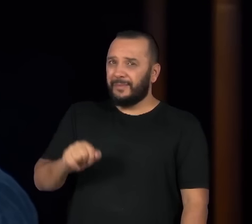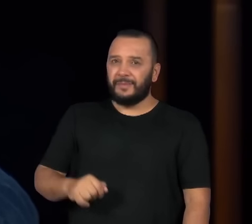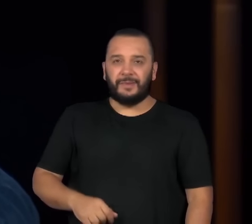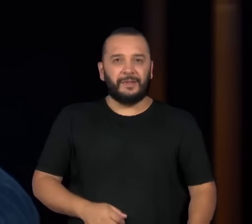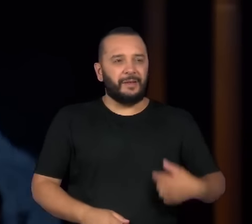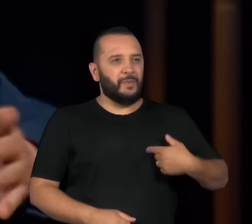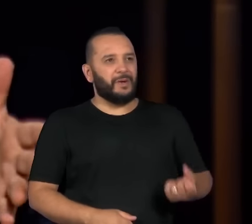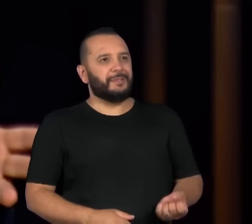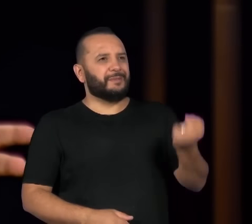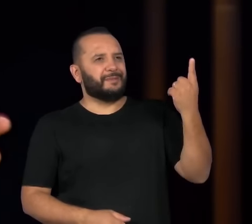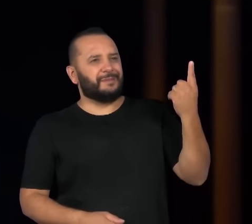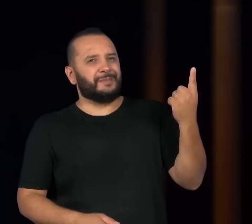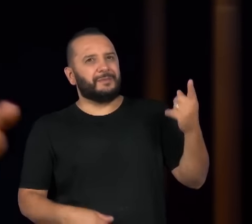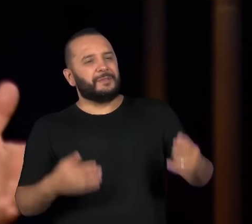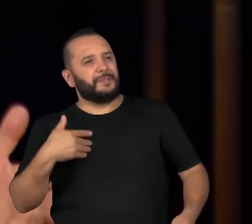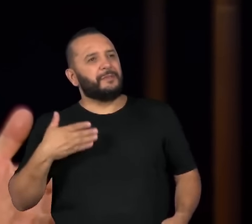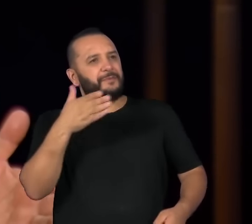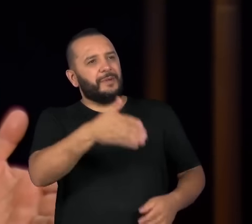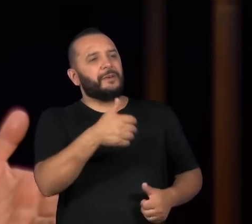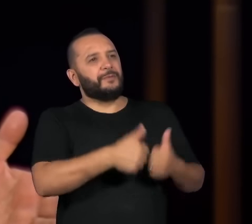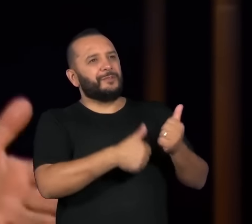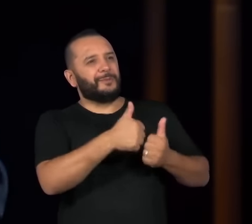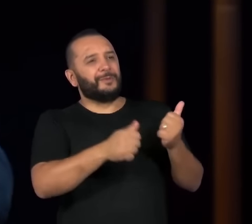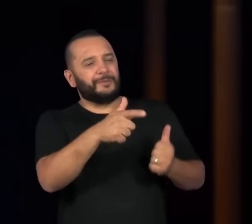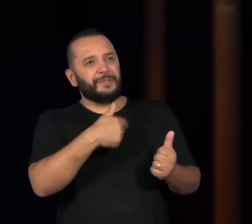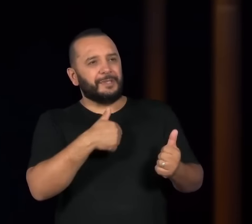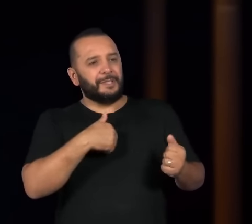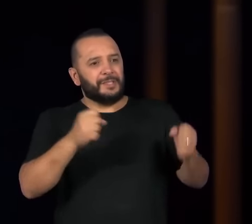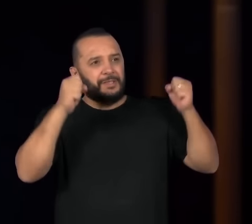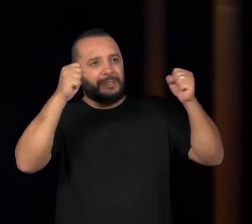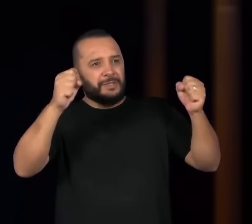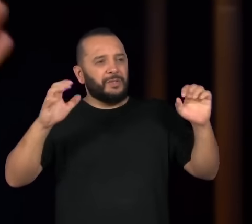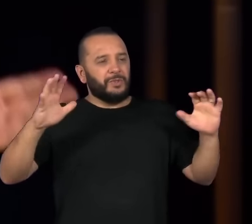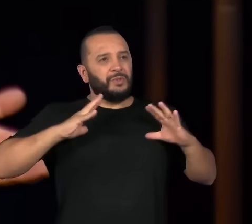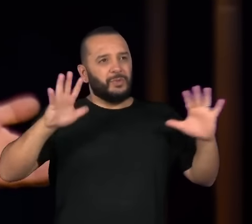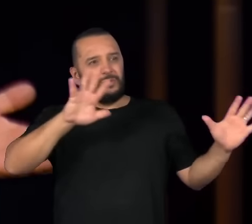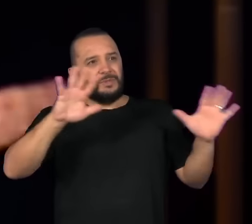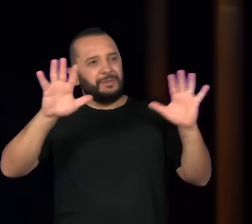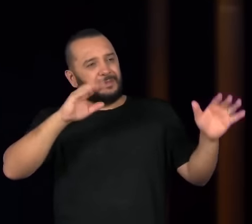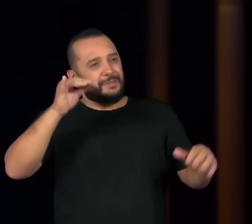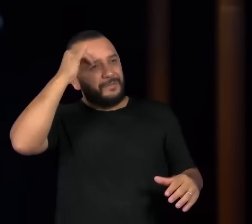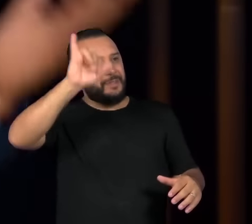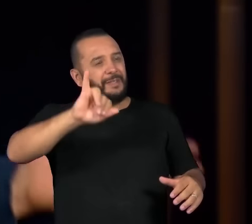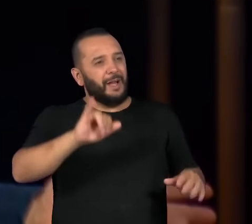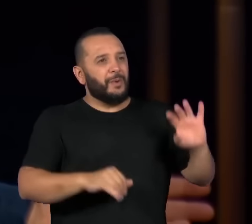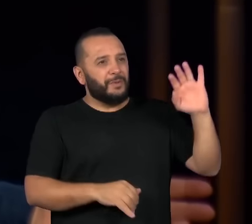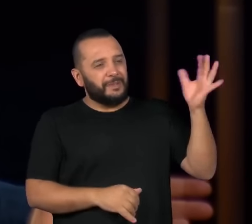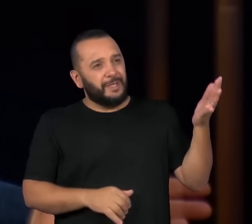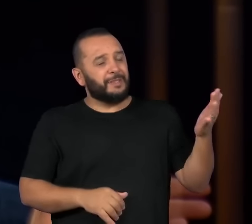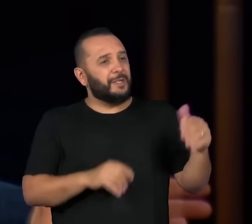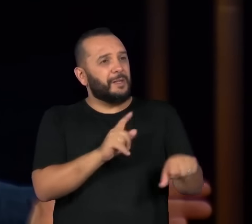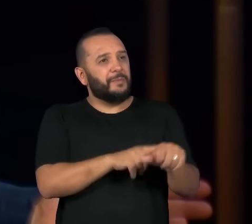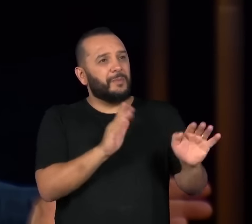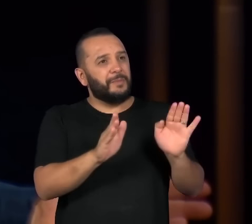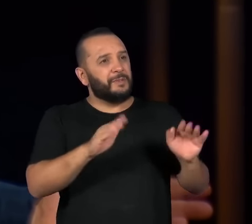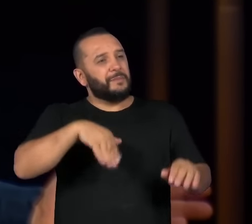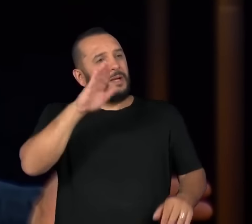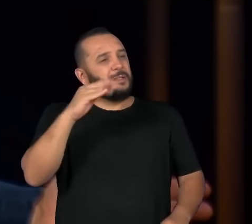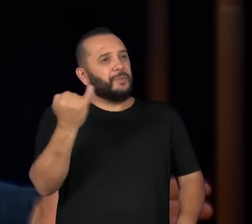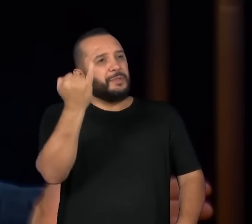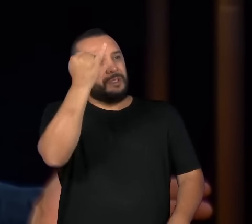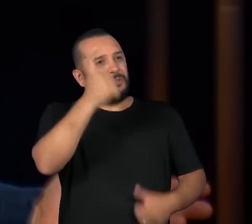estranho. Você vai pro estádio e torce pro goleiro, que é o cara que tá lá para evitar que o gol aconteça, que é o momento mais importante do